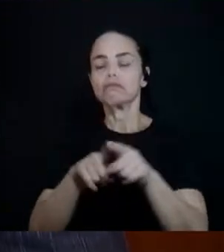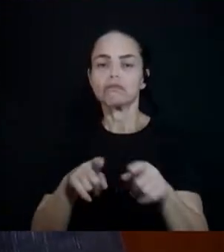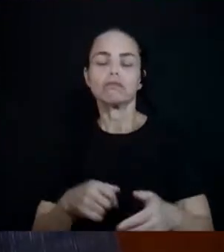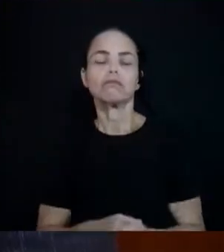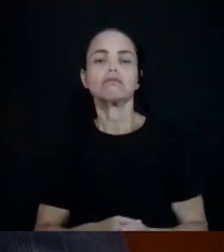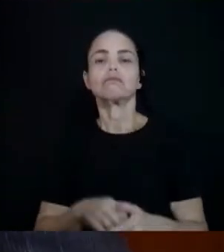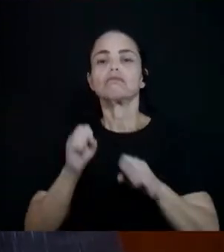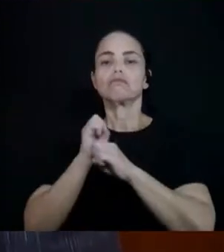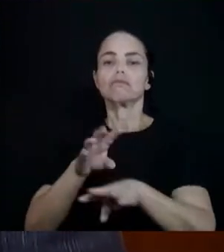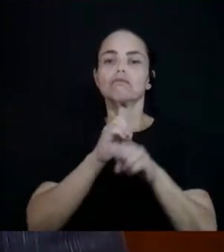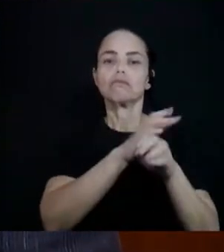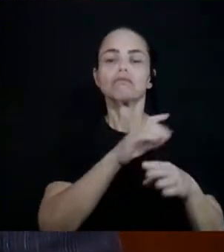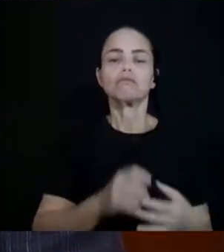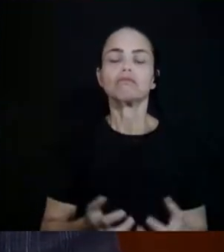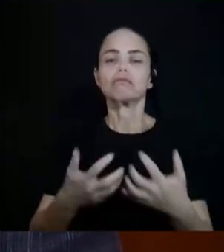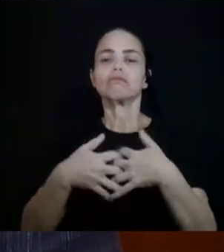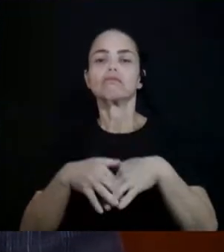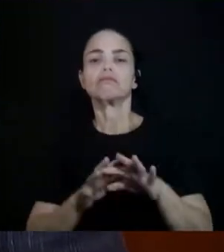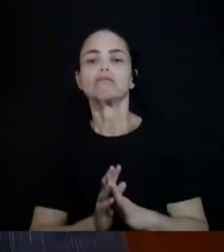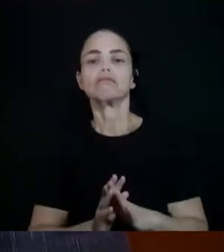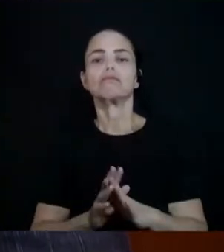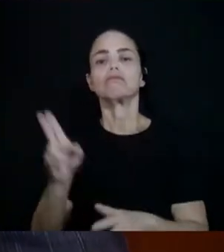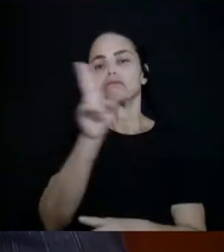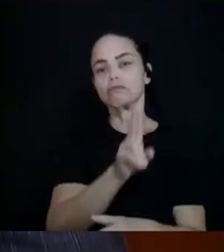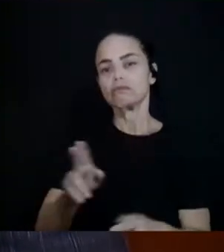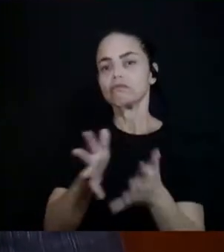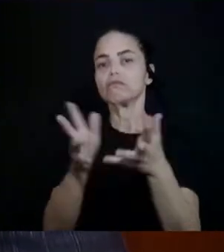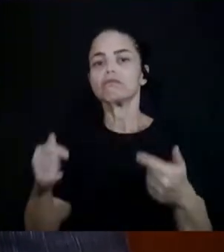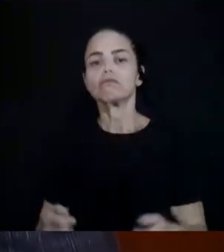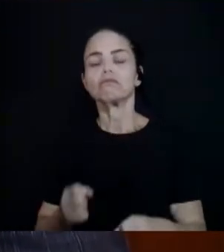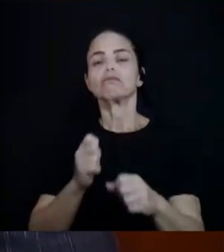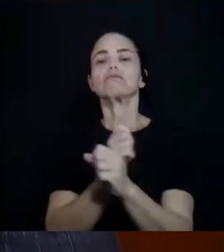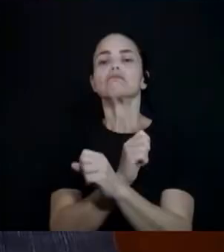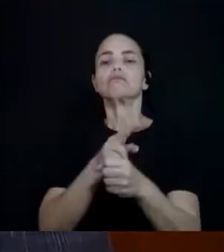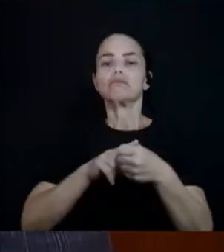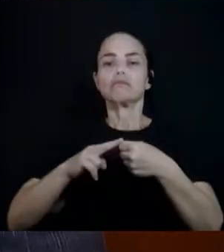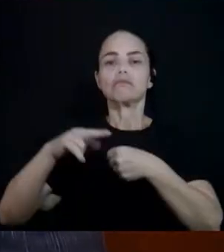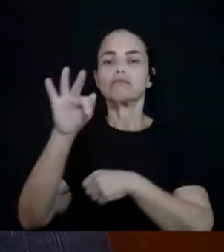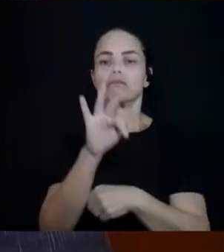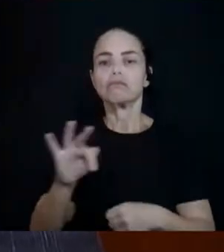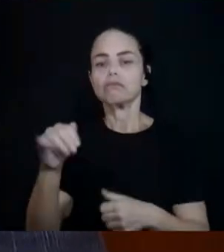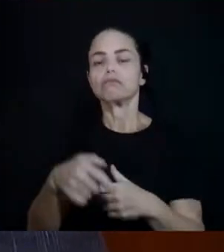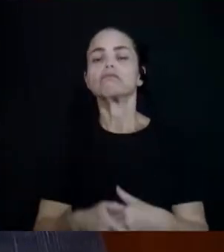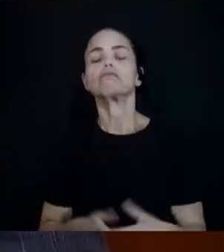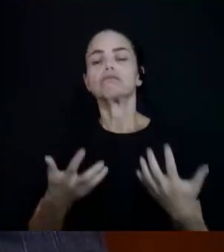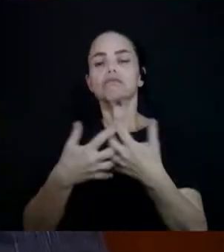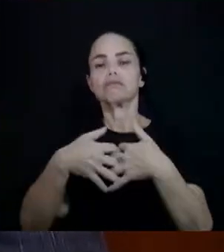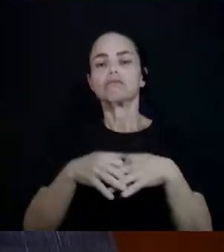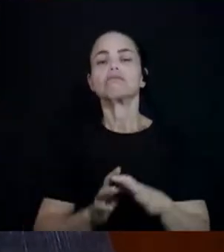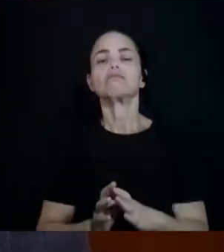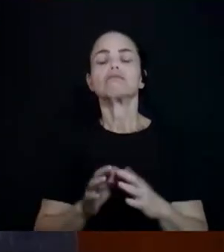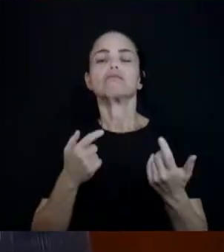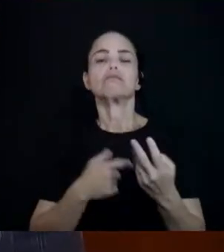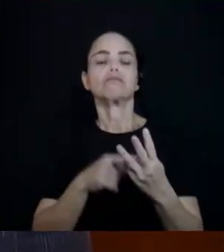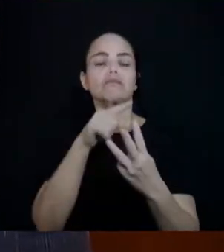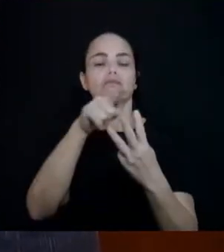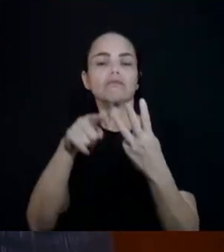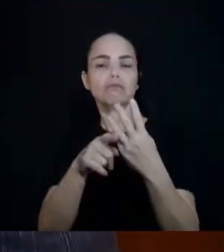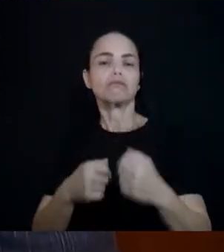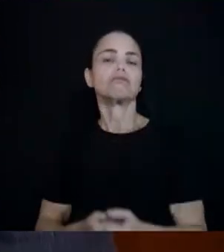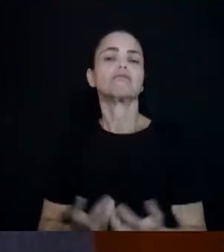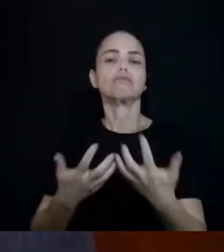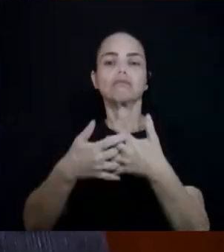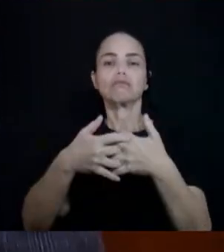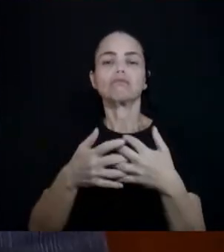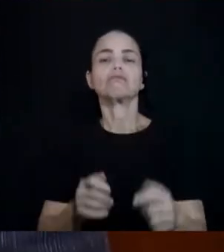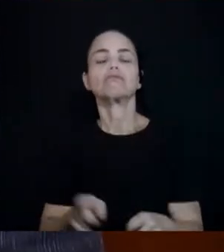né? Parcerias, nós temos aqui uma universidade incrível que é a Unicamp e precisa conectar isso. Esse tripé, essas 3 linhas, eles precisam estar conectados. Então